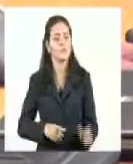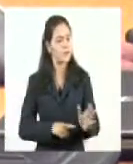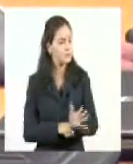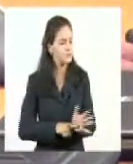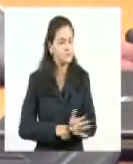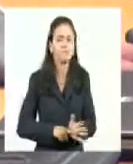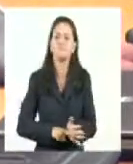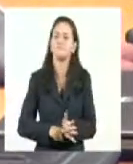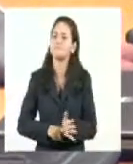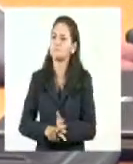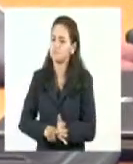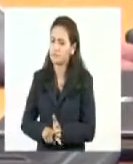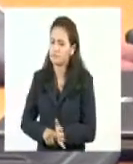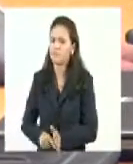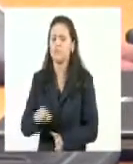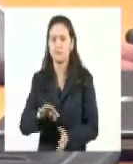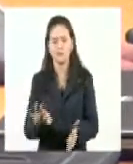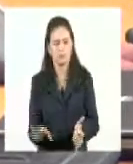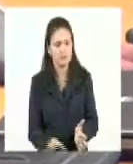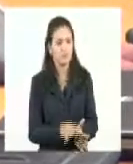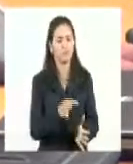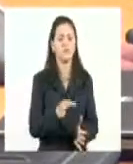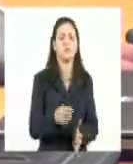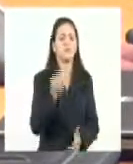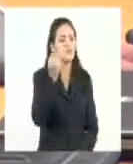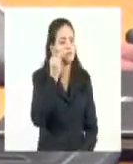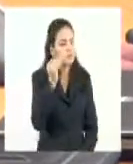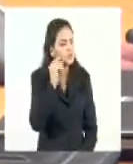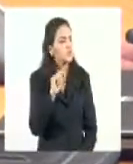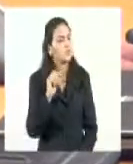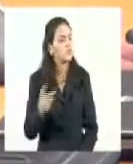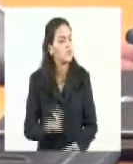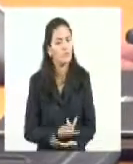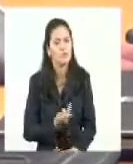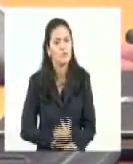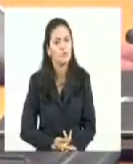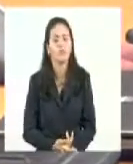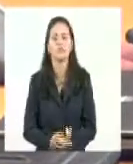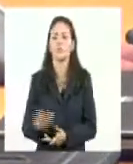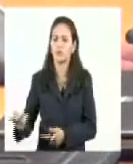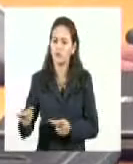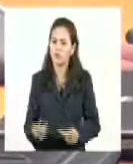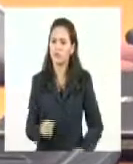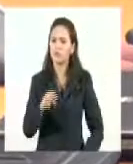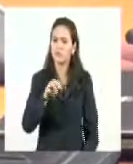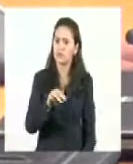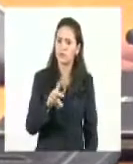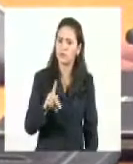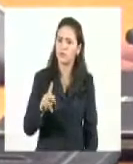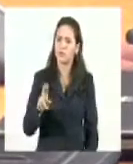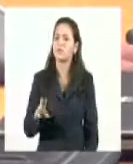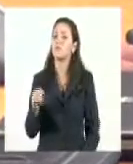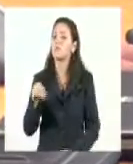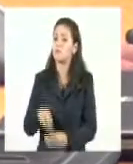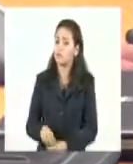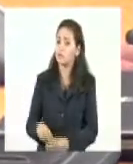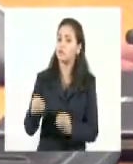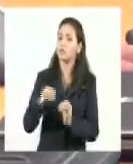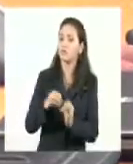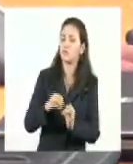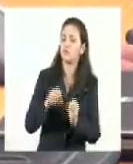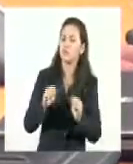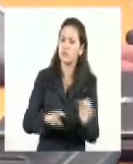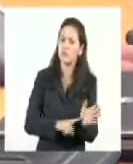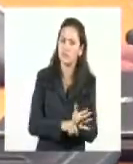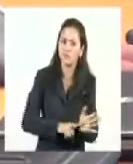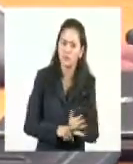mandar apurar esse contrato, vamos ver aqui as irregularidades, chamar o Ministério Público para dentro do DETRAN, para poder apurar